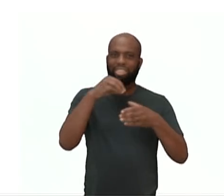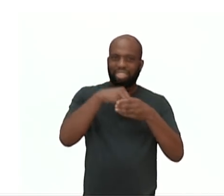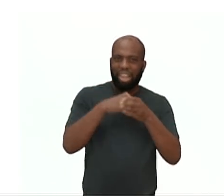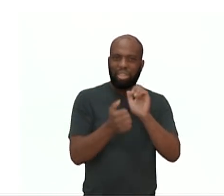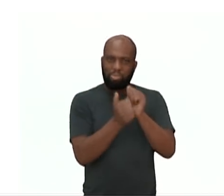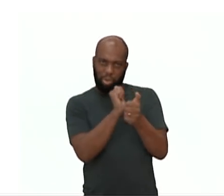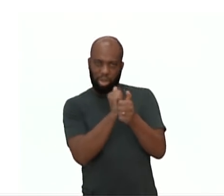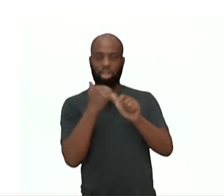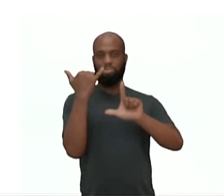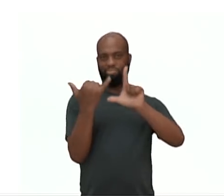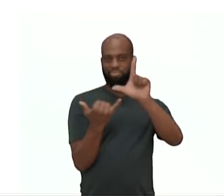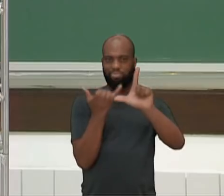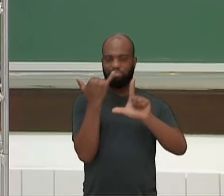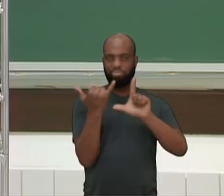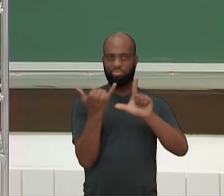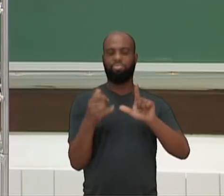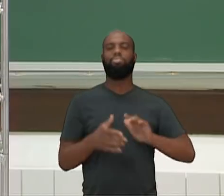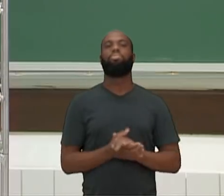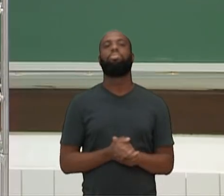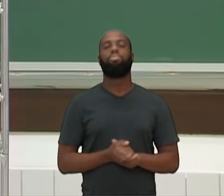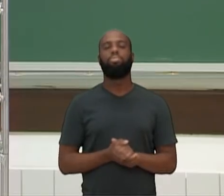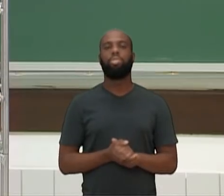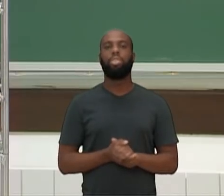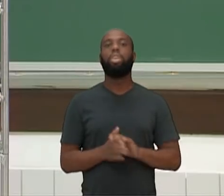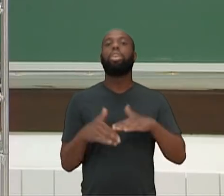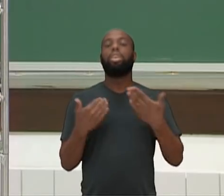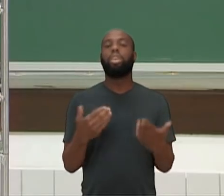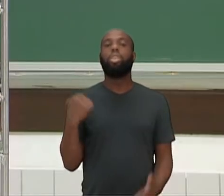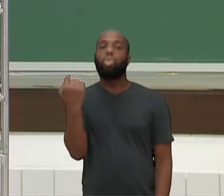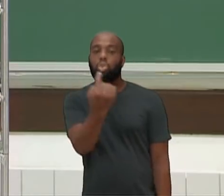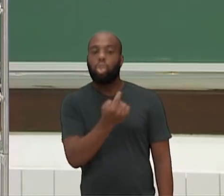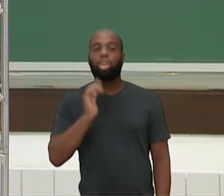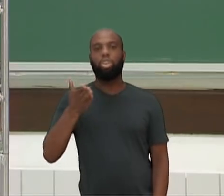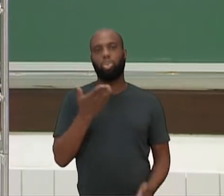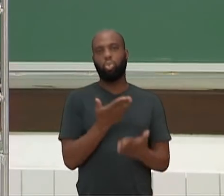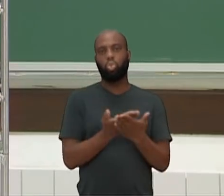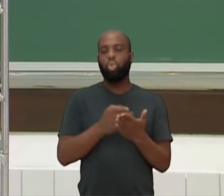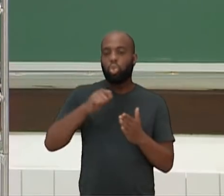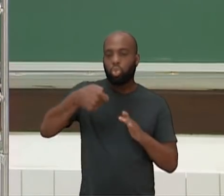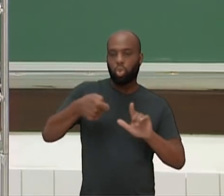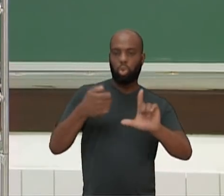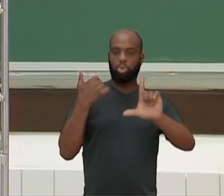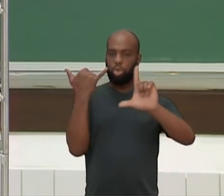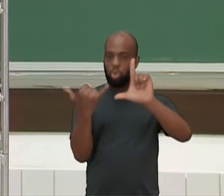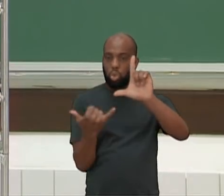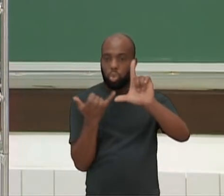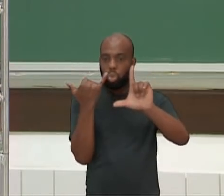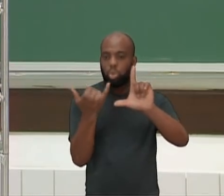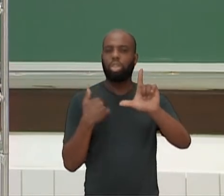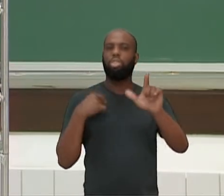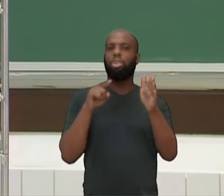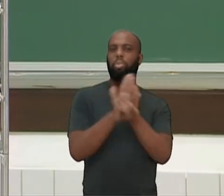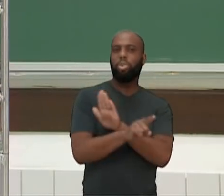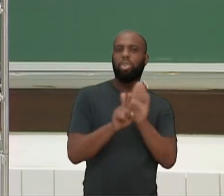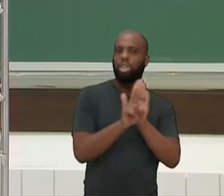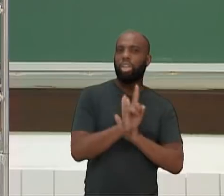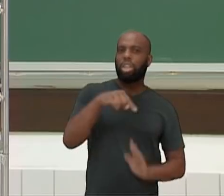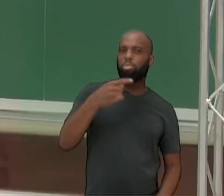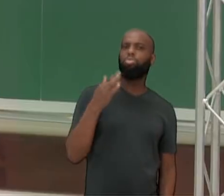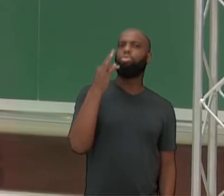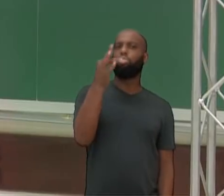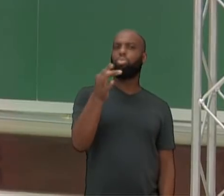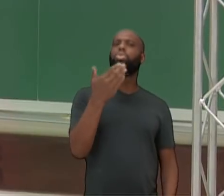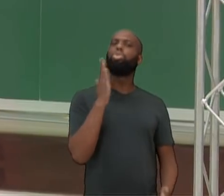divertir muito, né? Então, a gente já estudou sobre o lúdico, né? Eu vou fazer uma pergunta para vocês nos próximos ali, mas a gente